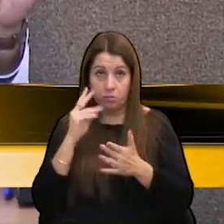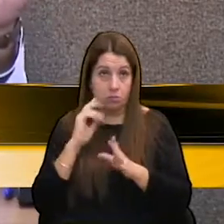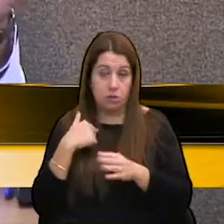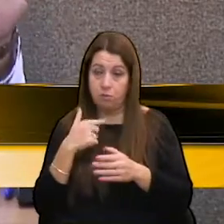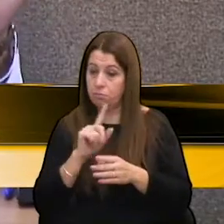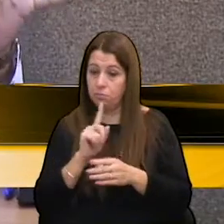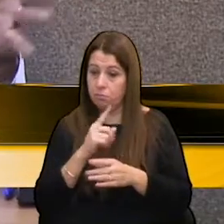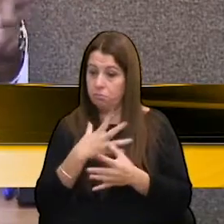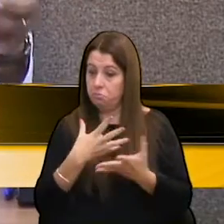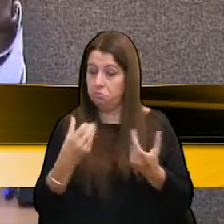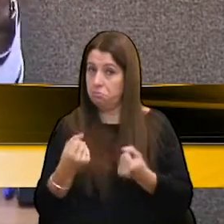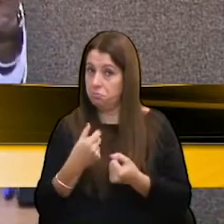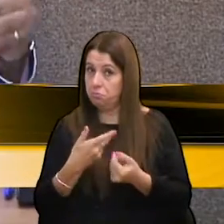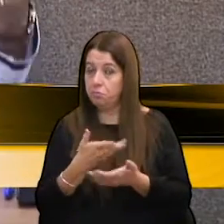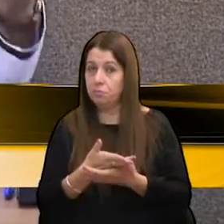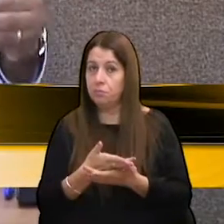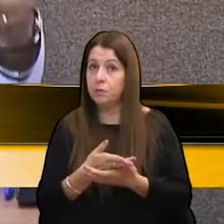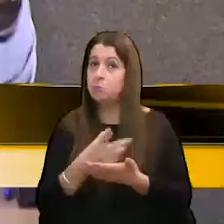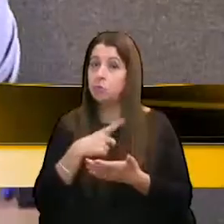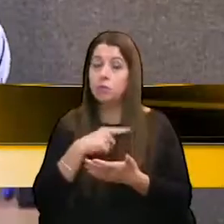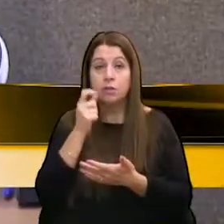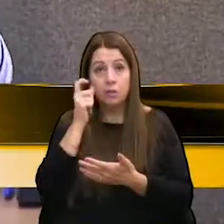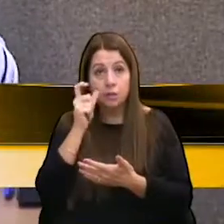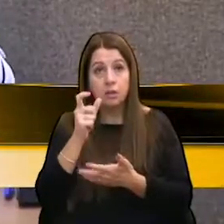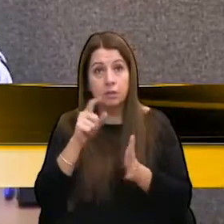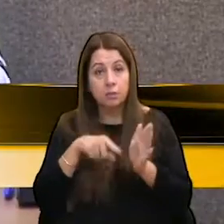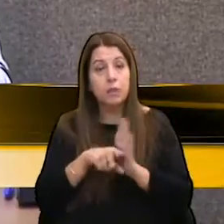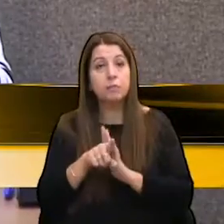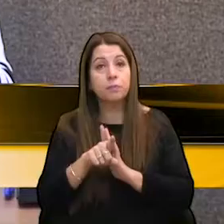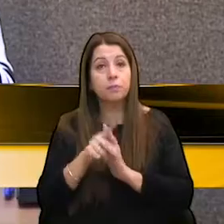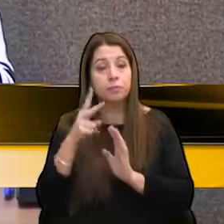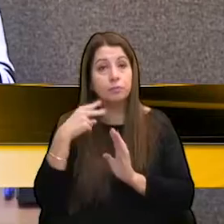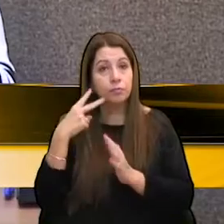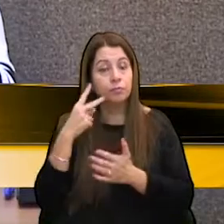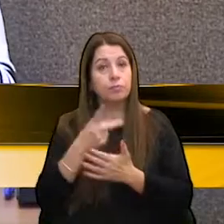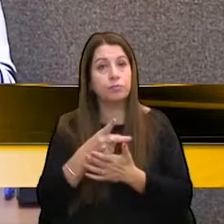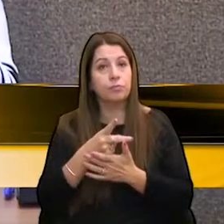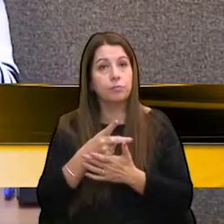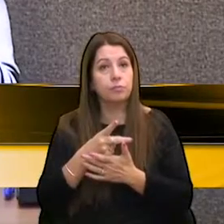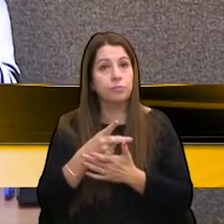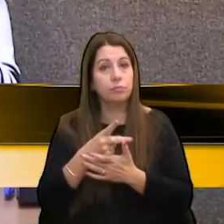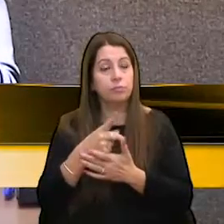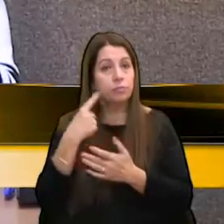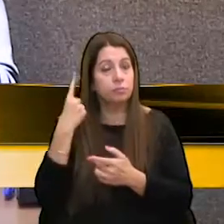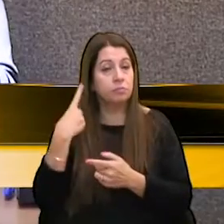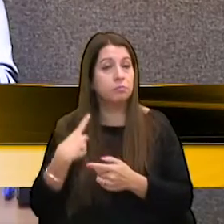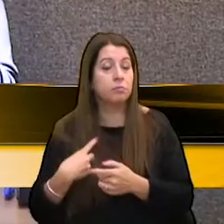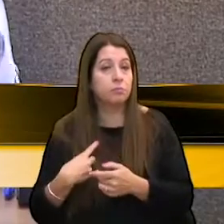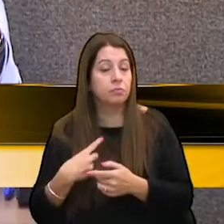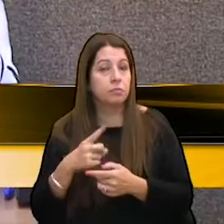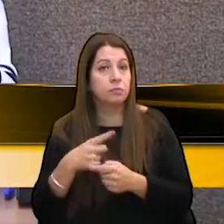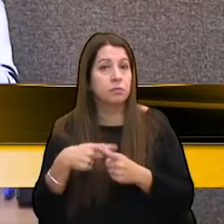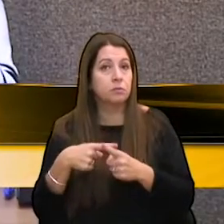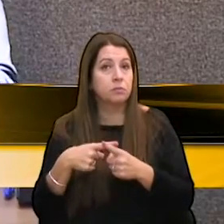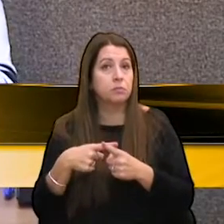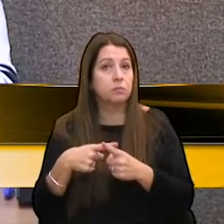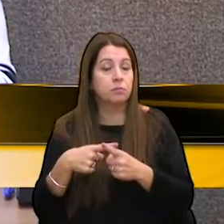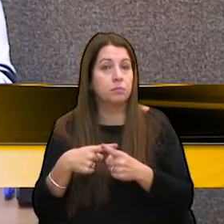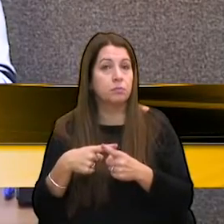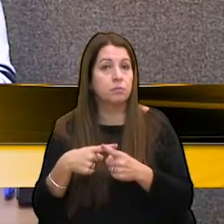recebi. Então, eu digo isso porque eu teria muito interesse, perguntei inclusive para a vereadora Denise Pessoa, porque foi